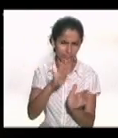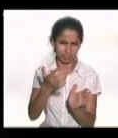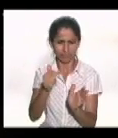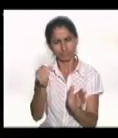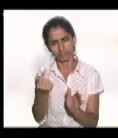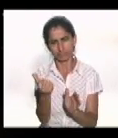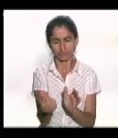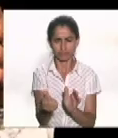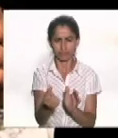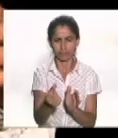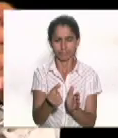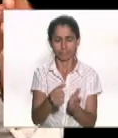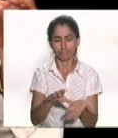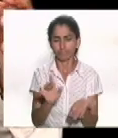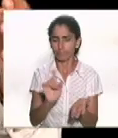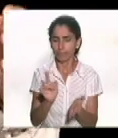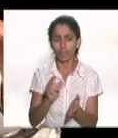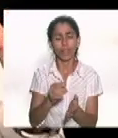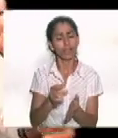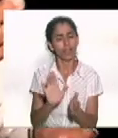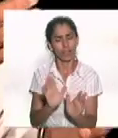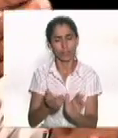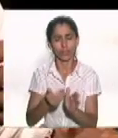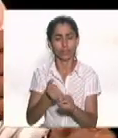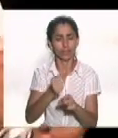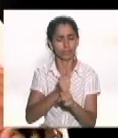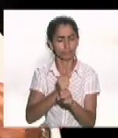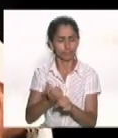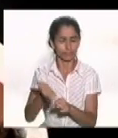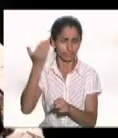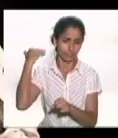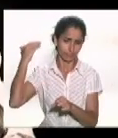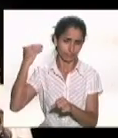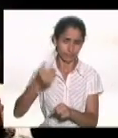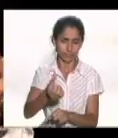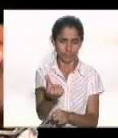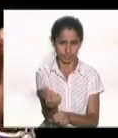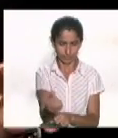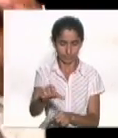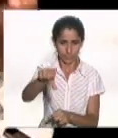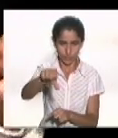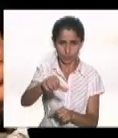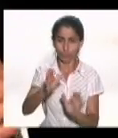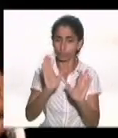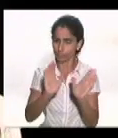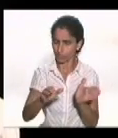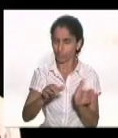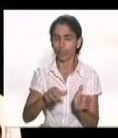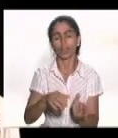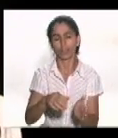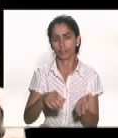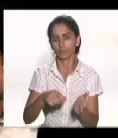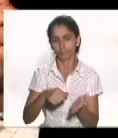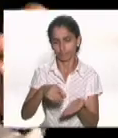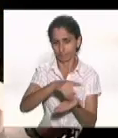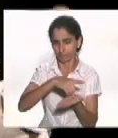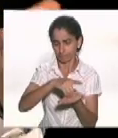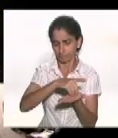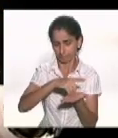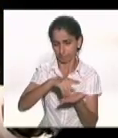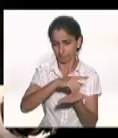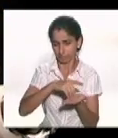76, 77. O LP ou... Não, eu tinha gravado em 69 o primeiro. Eu gravei Gerson Combo Brazilian Soul,